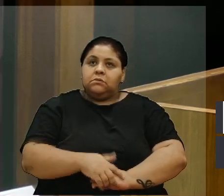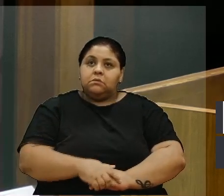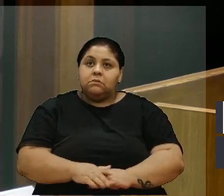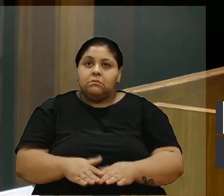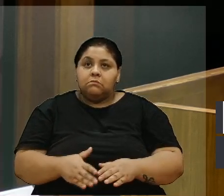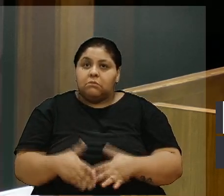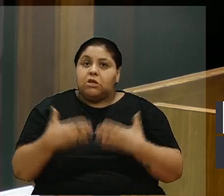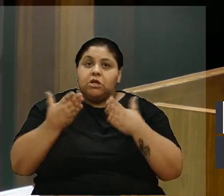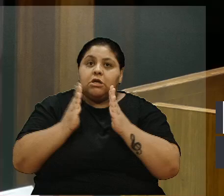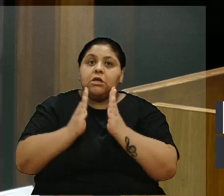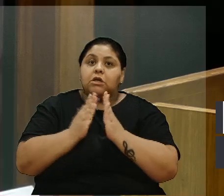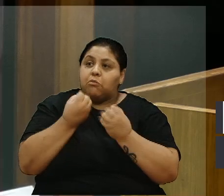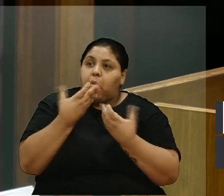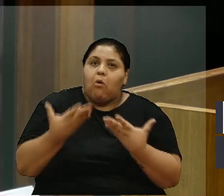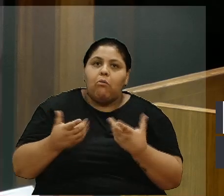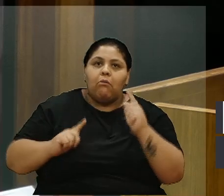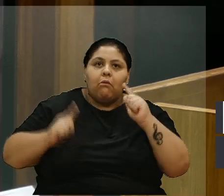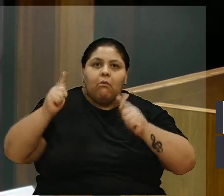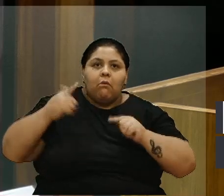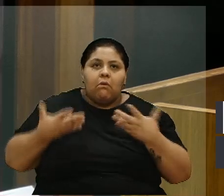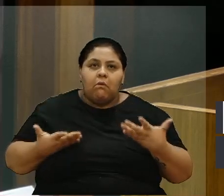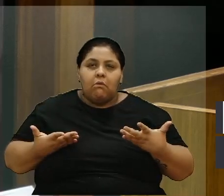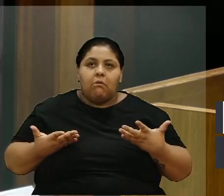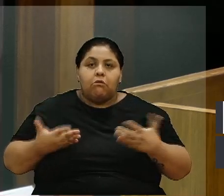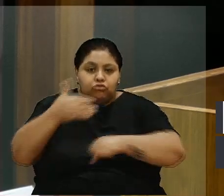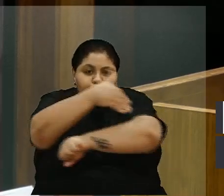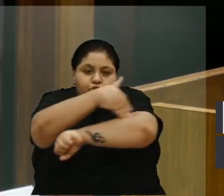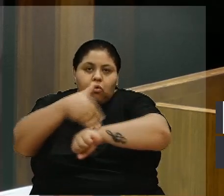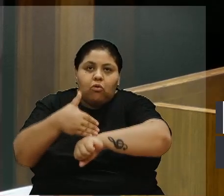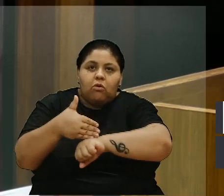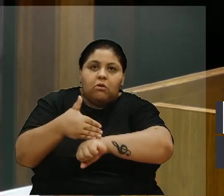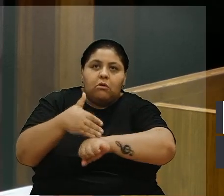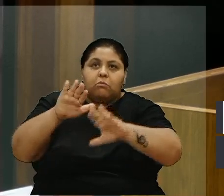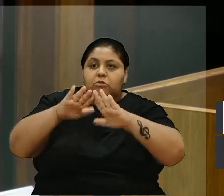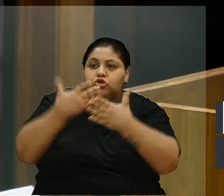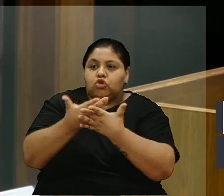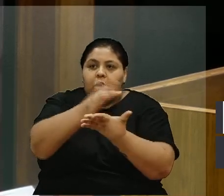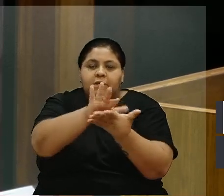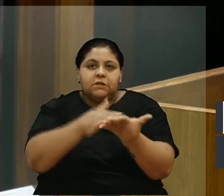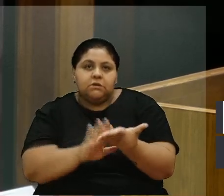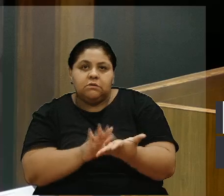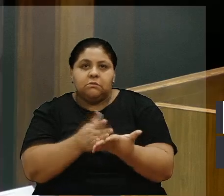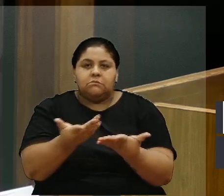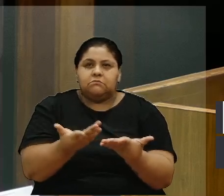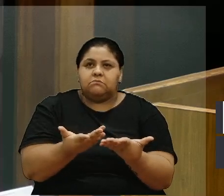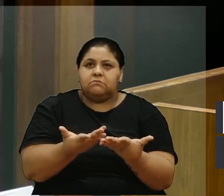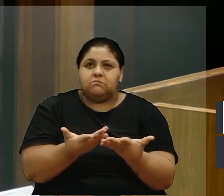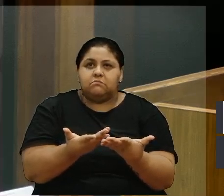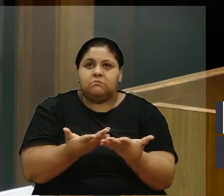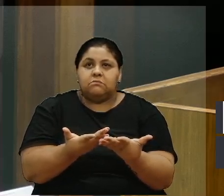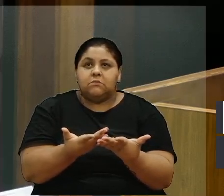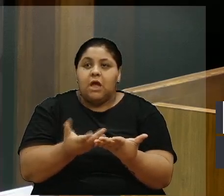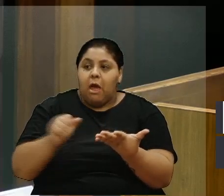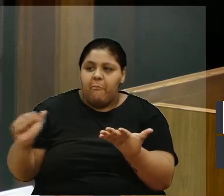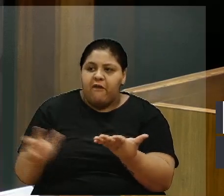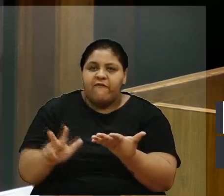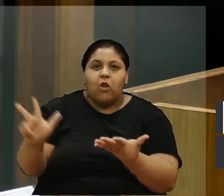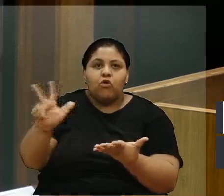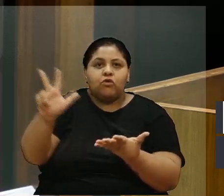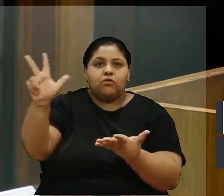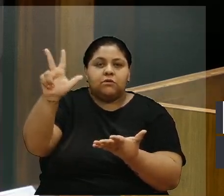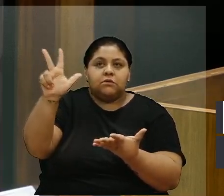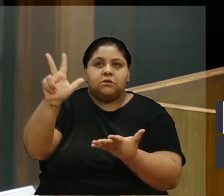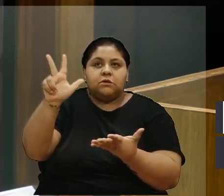Ainda bem, né, gente? Carnaval de rua, de escola de samba, é para valorizar